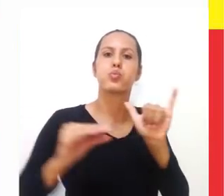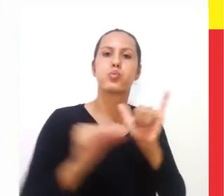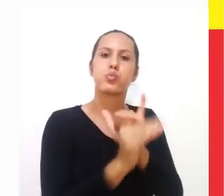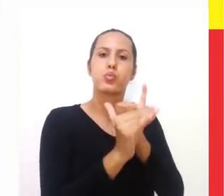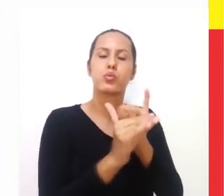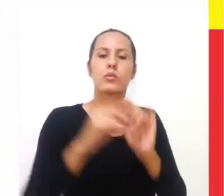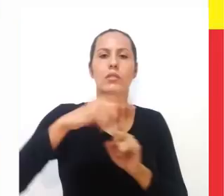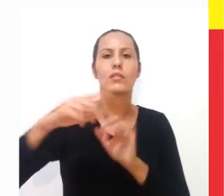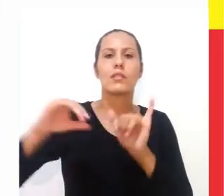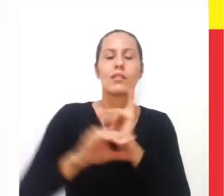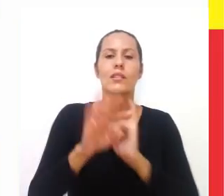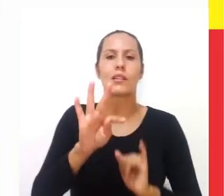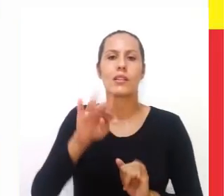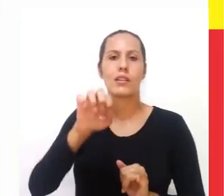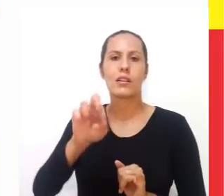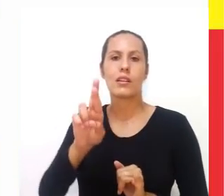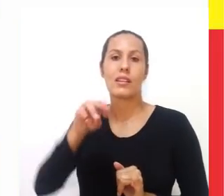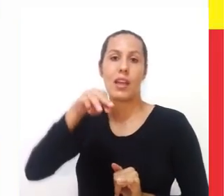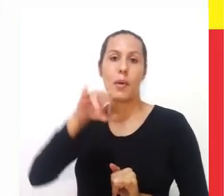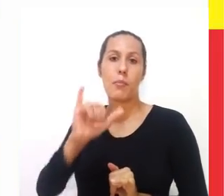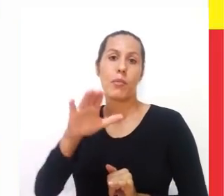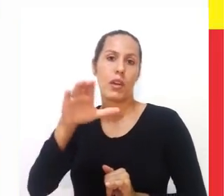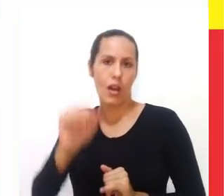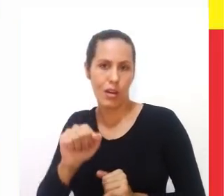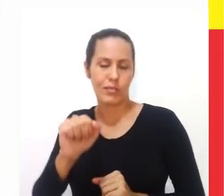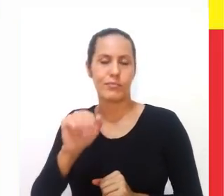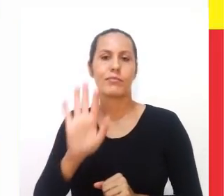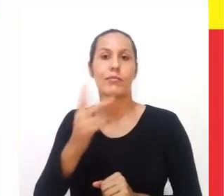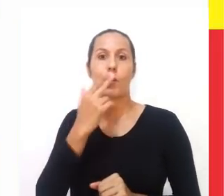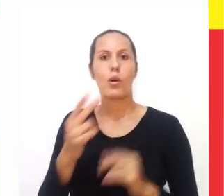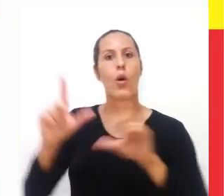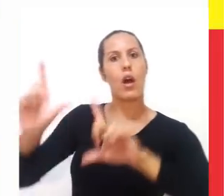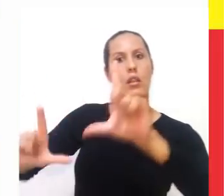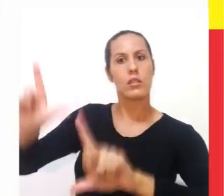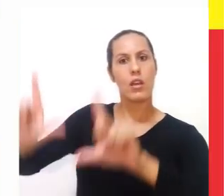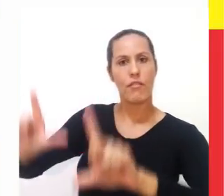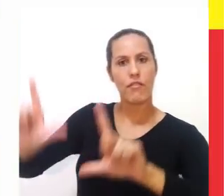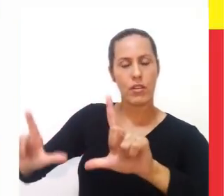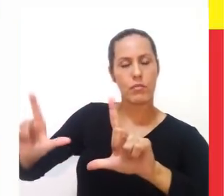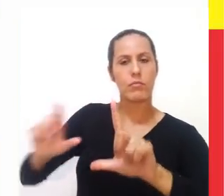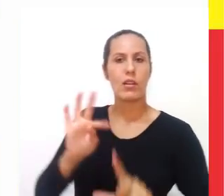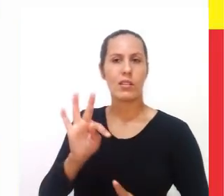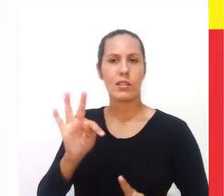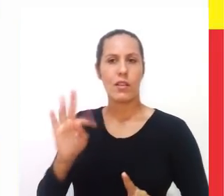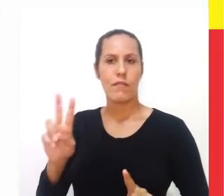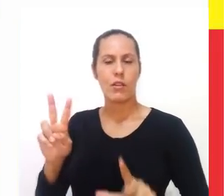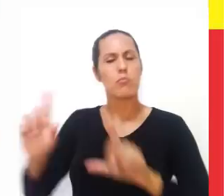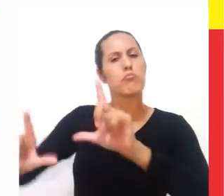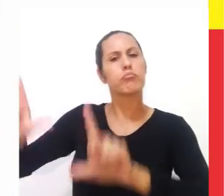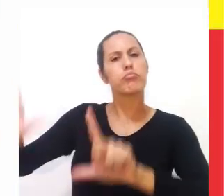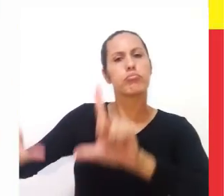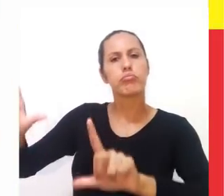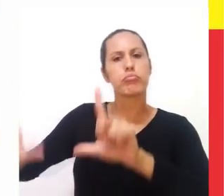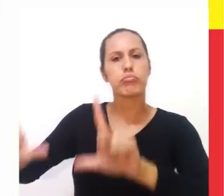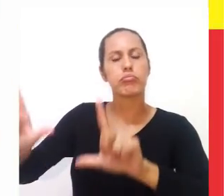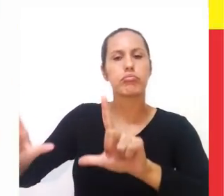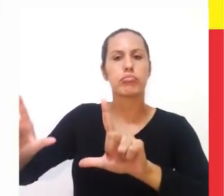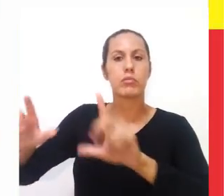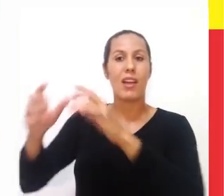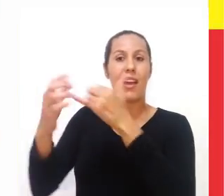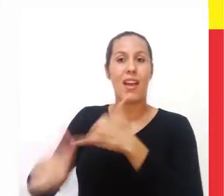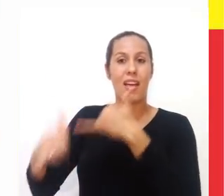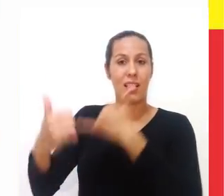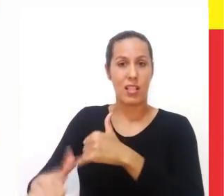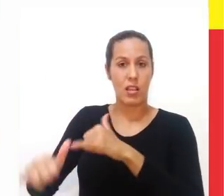vai pegar a energia elétrica e transformar em energia térmica. Do mesmo jeito que a TV vai pegar a energia, ou televisão, vai pegar a